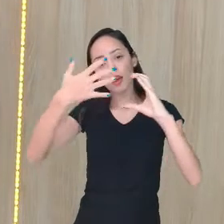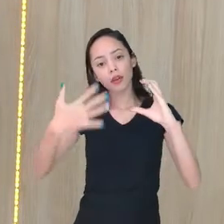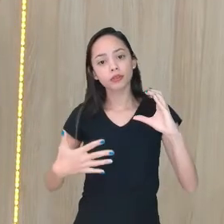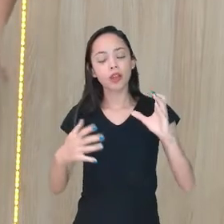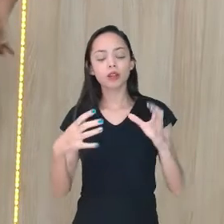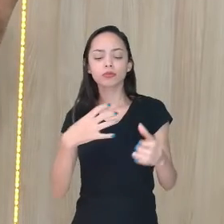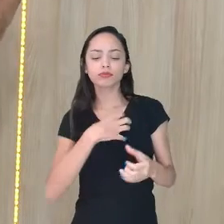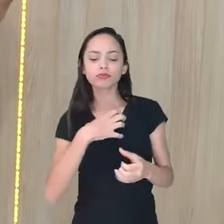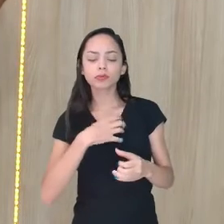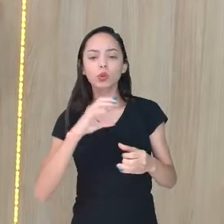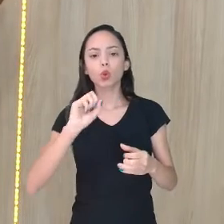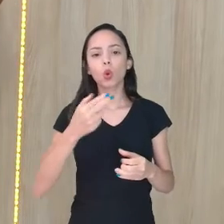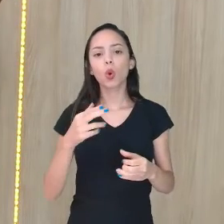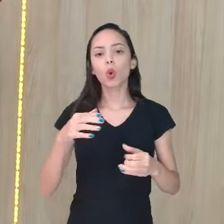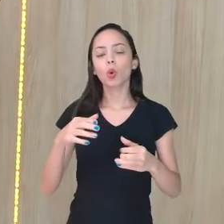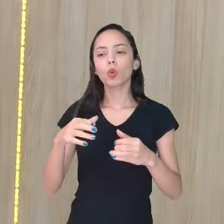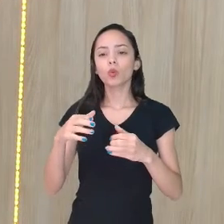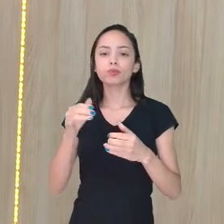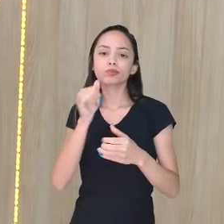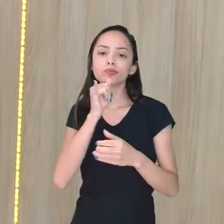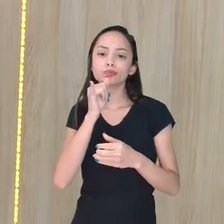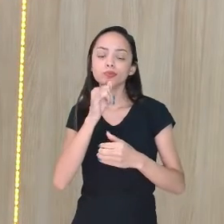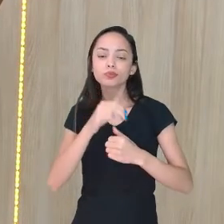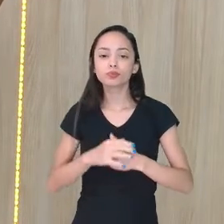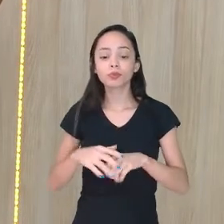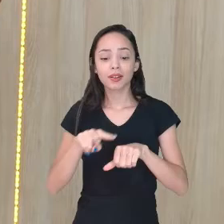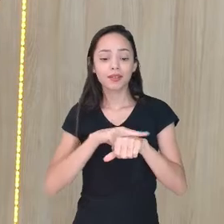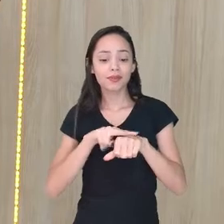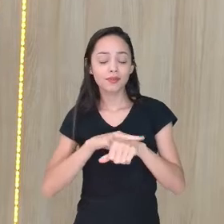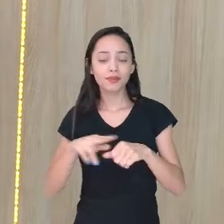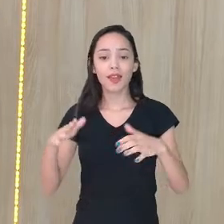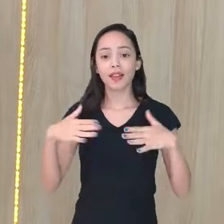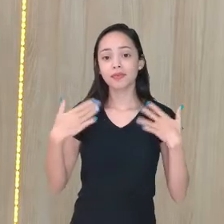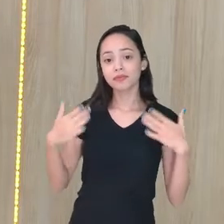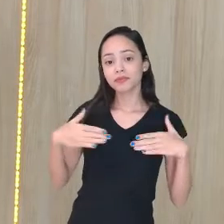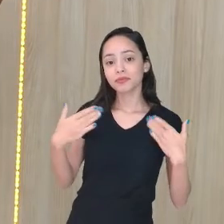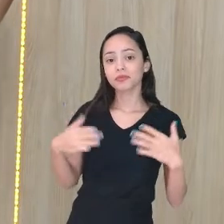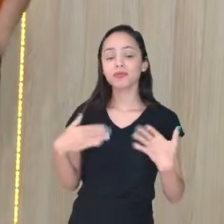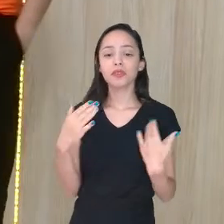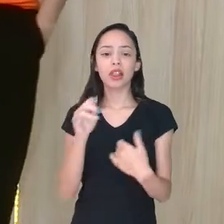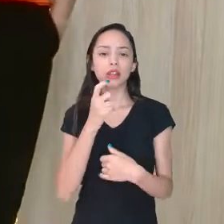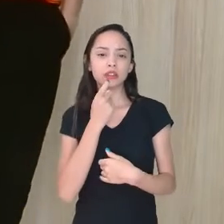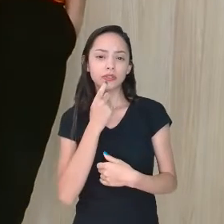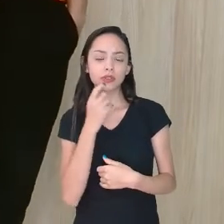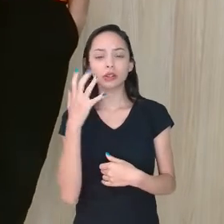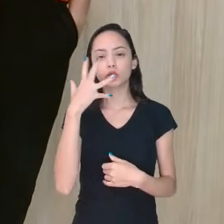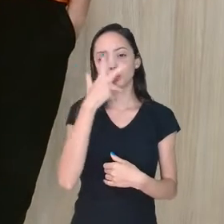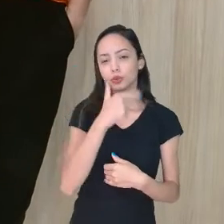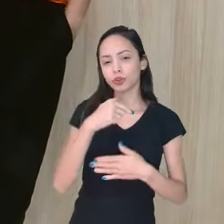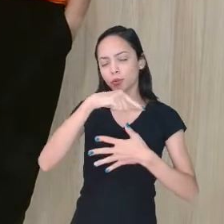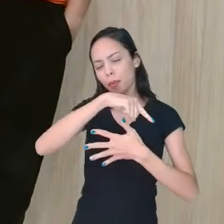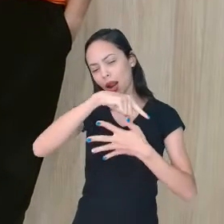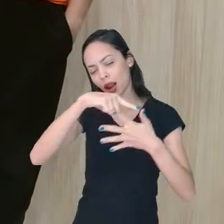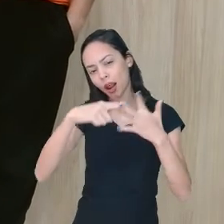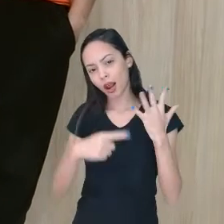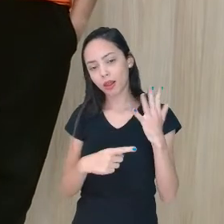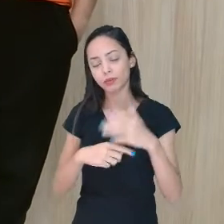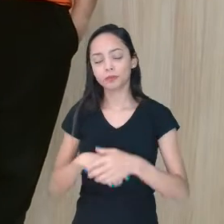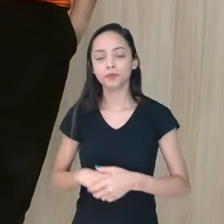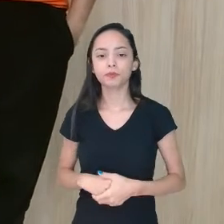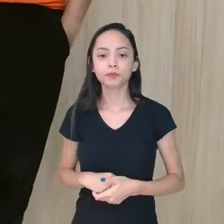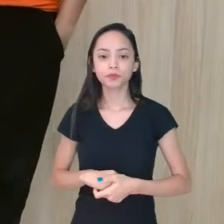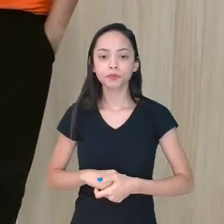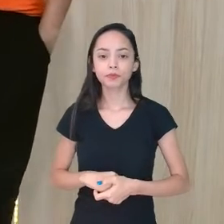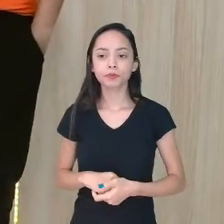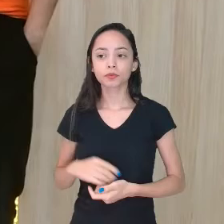estado. Então, exemplos, ó, limpo, claro, verde, alegre, chato, invejoso, bonito, enfim.